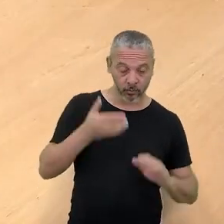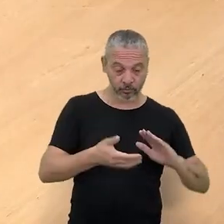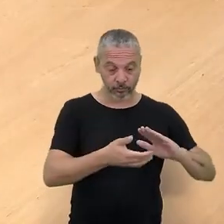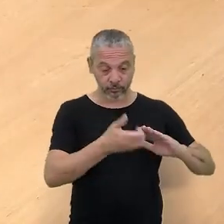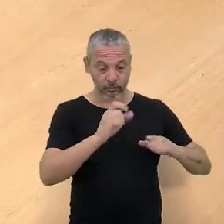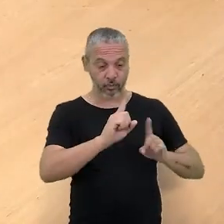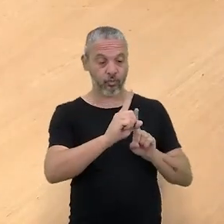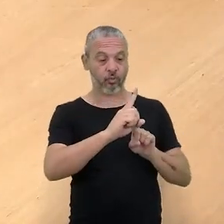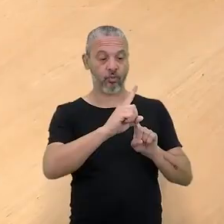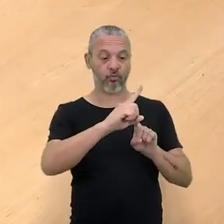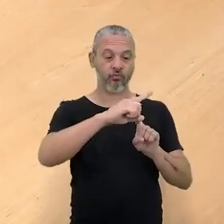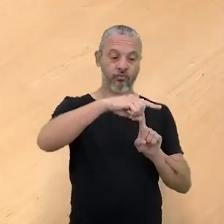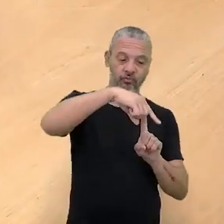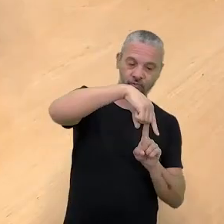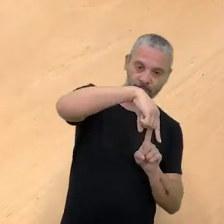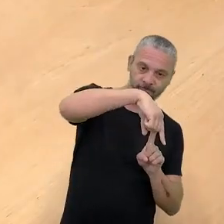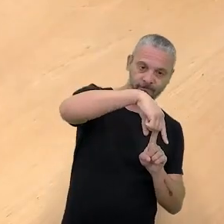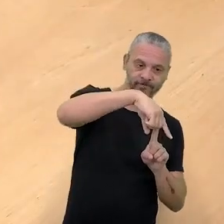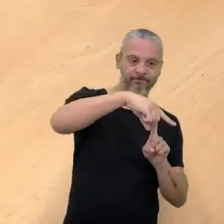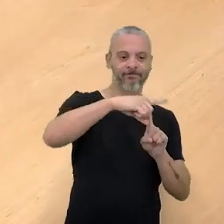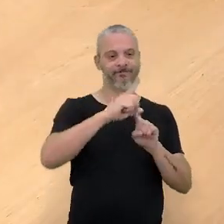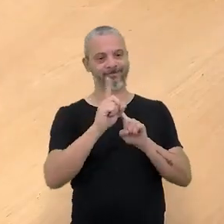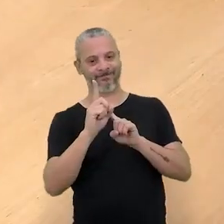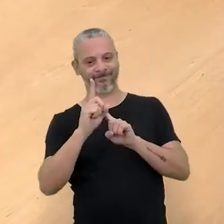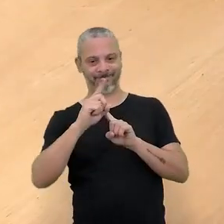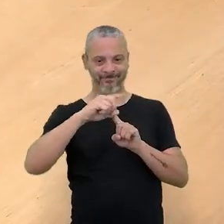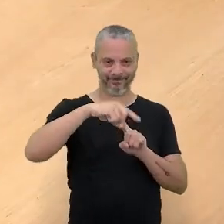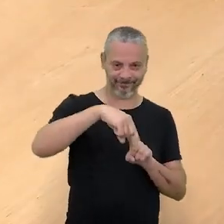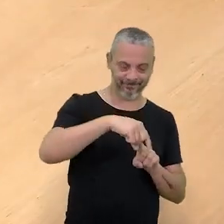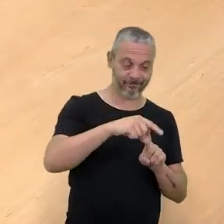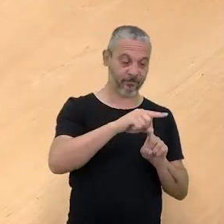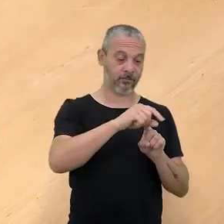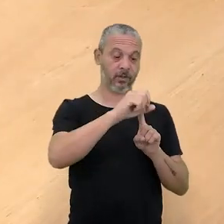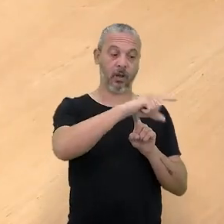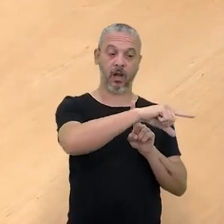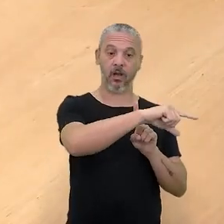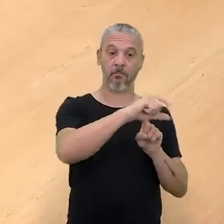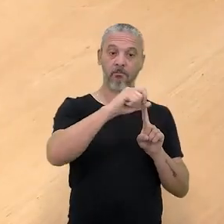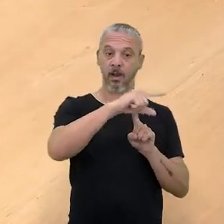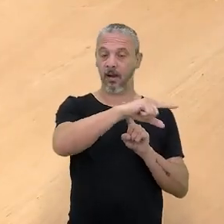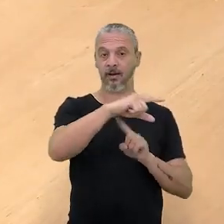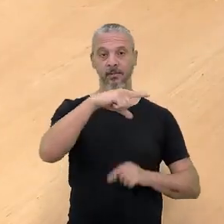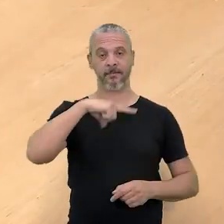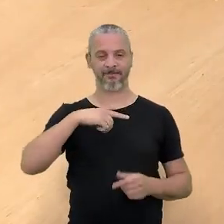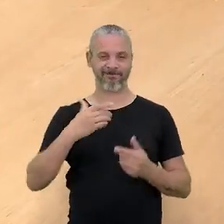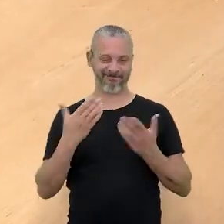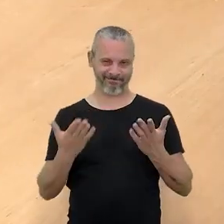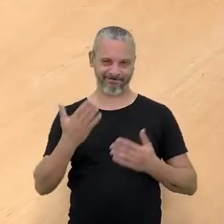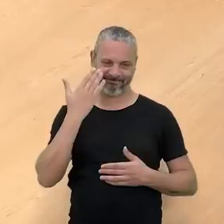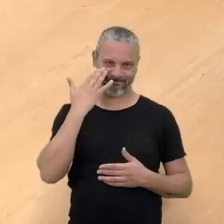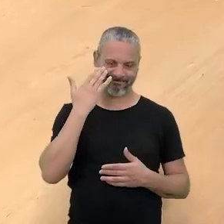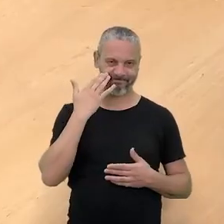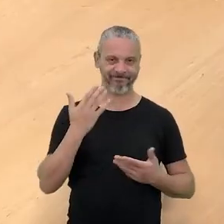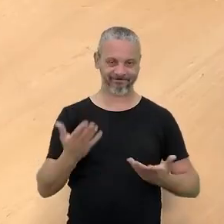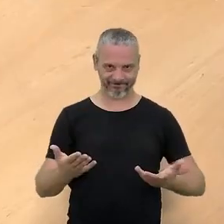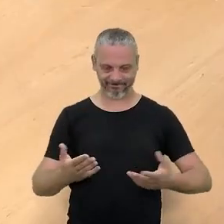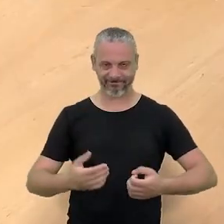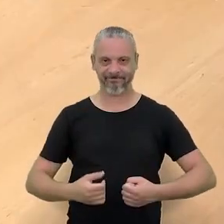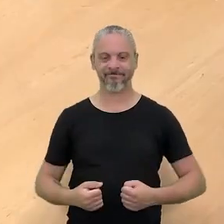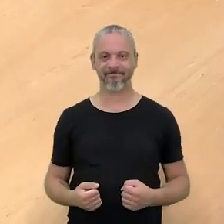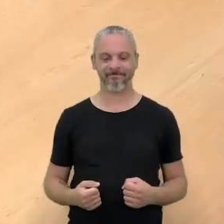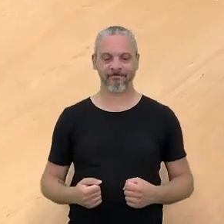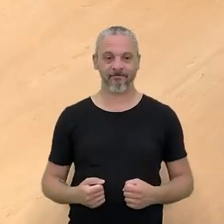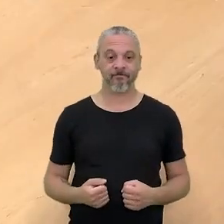recolher a água com esse lado. E o outro lado? O outro lado tem que ficar aberto, porque a água ela tem que entrar aqui dentro e precisa sair por um outro